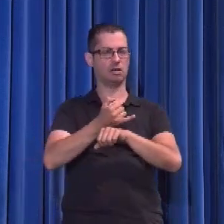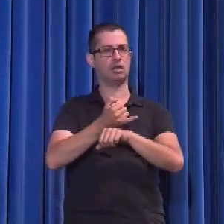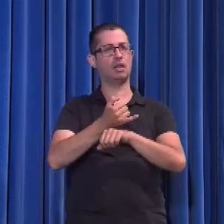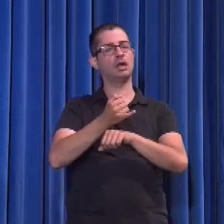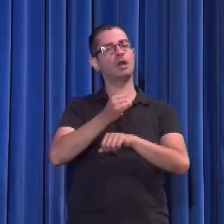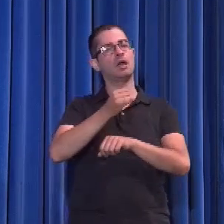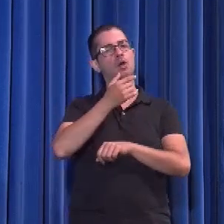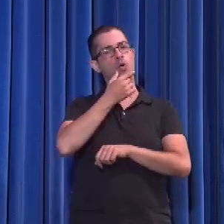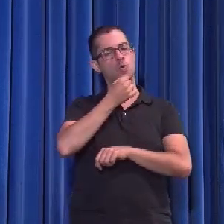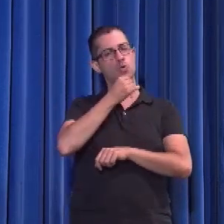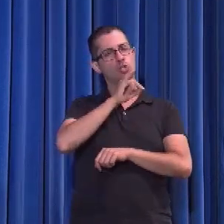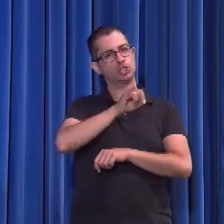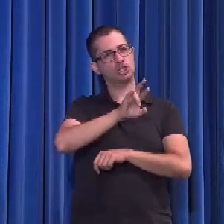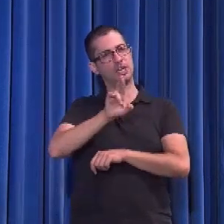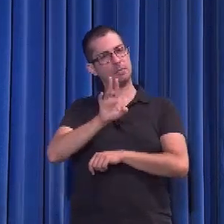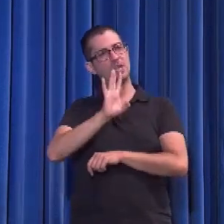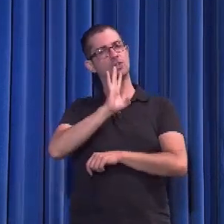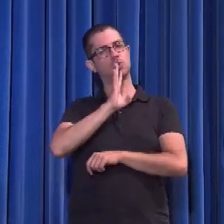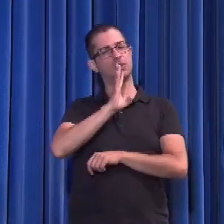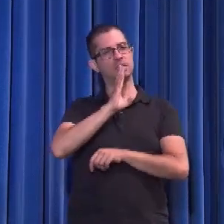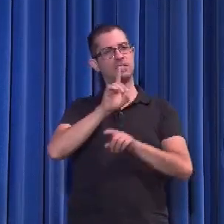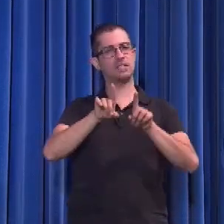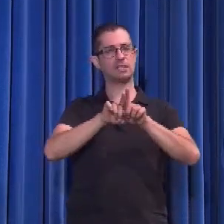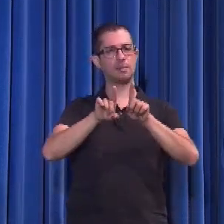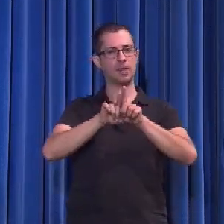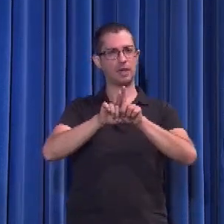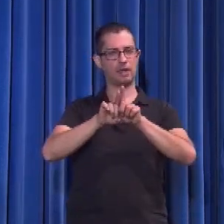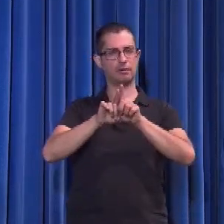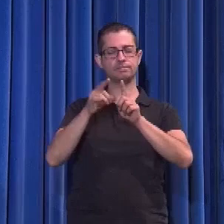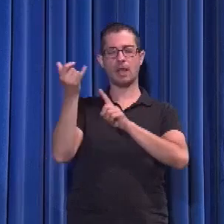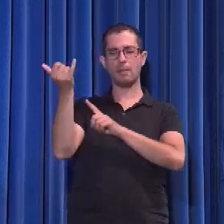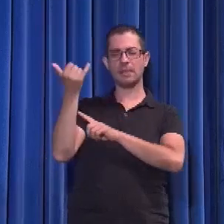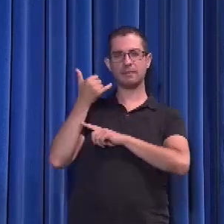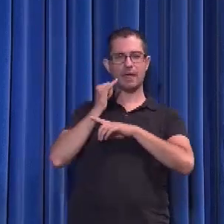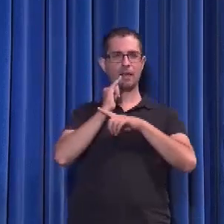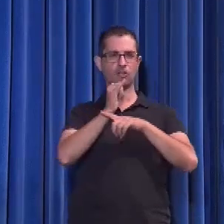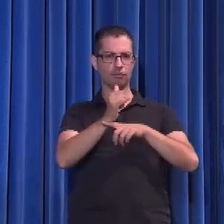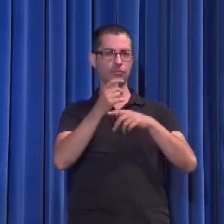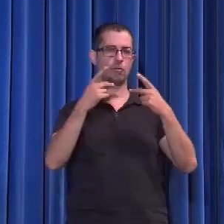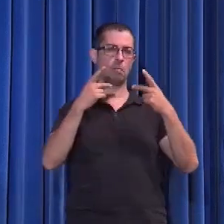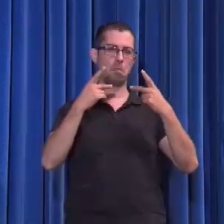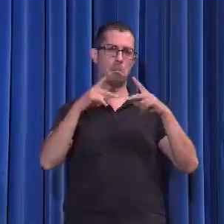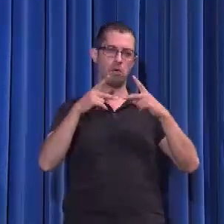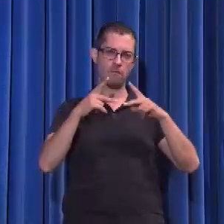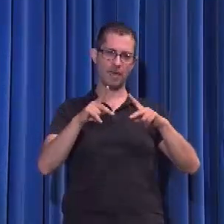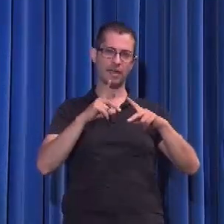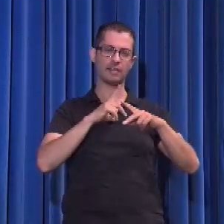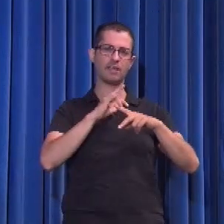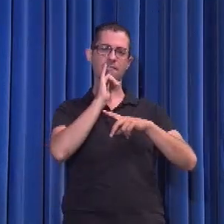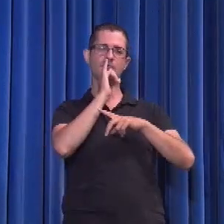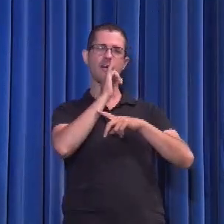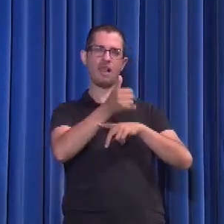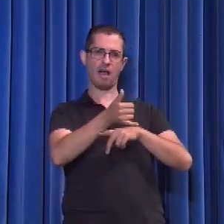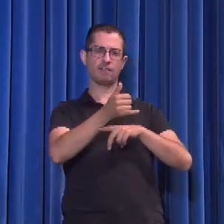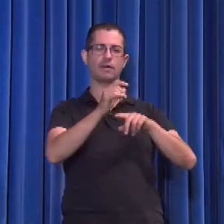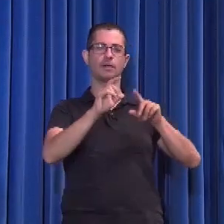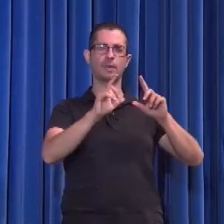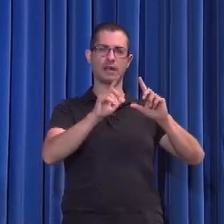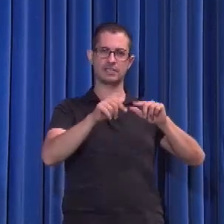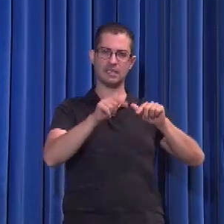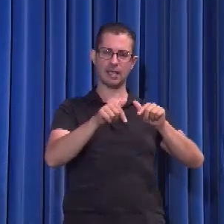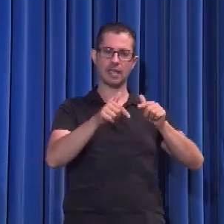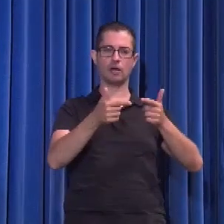também a mensagem dos profetas enviados a Israel antes dele, como o profeta Amós, como o